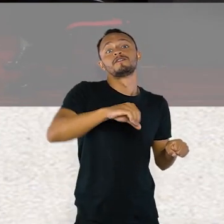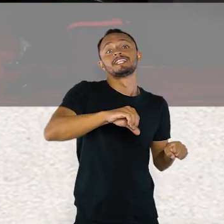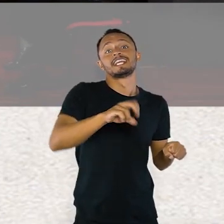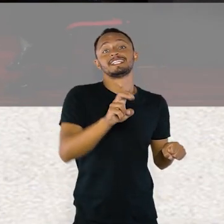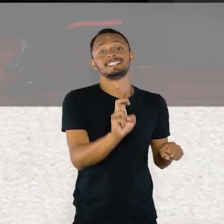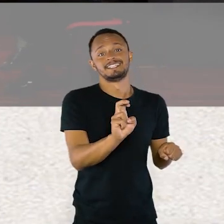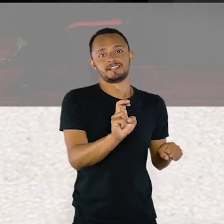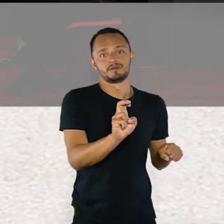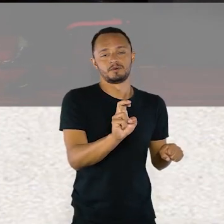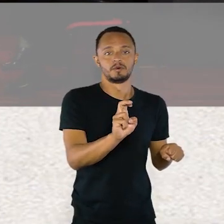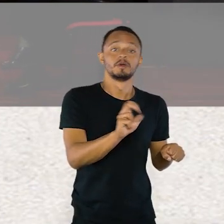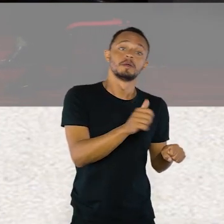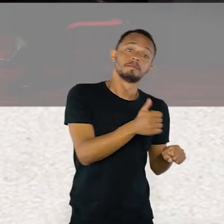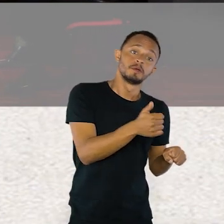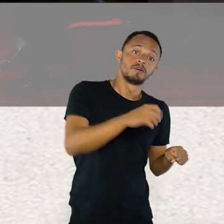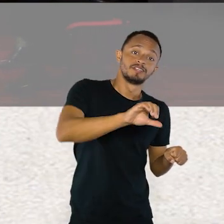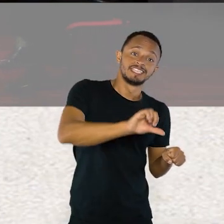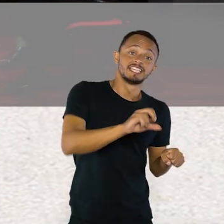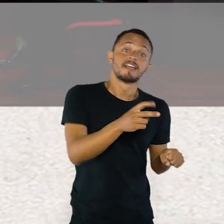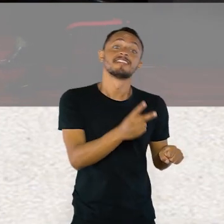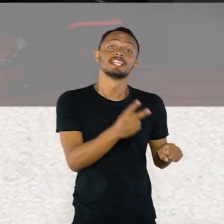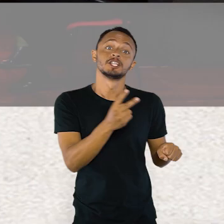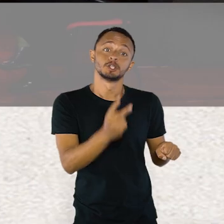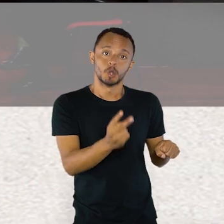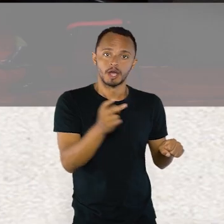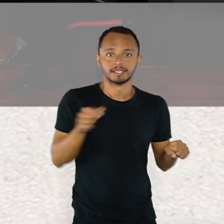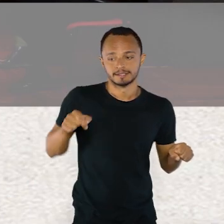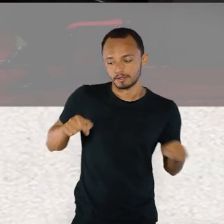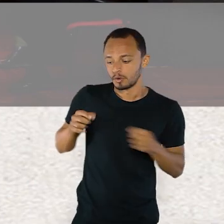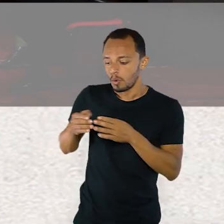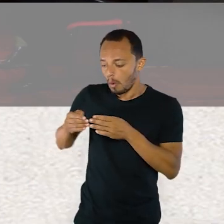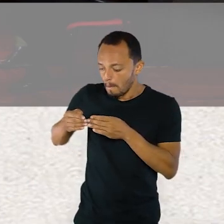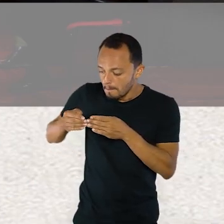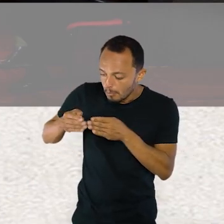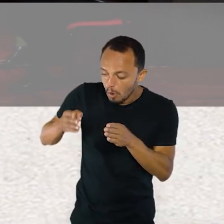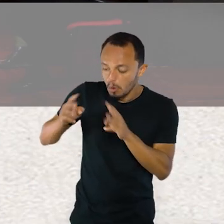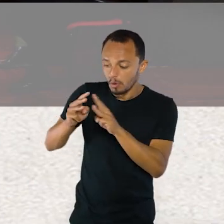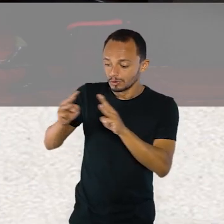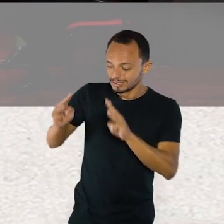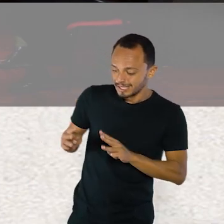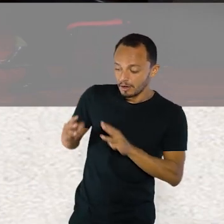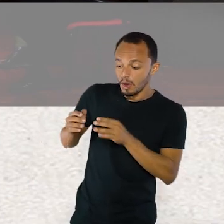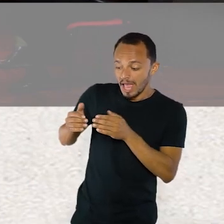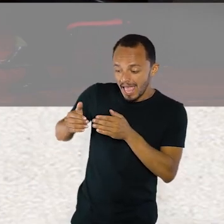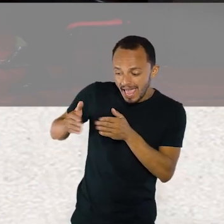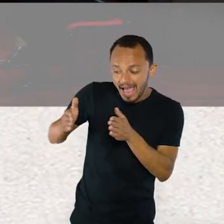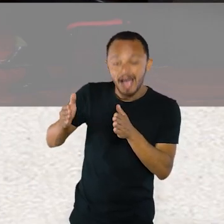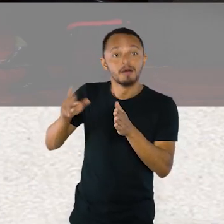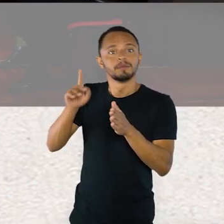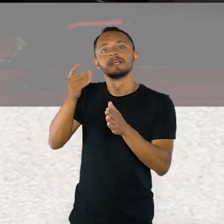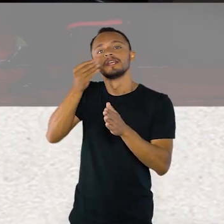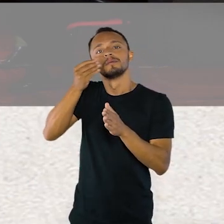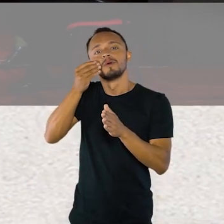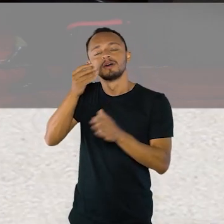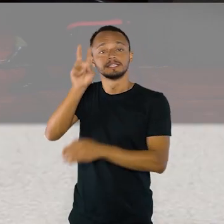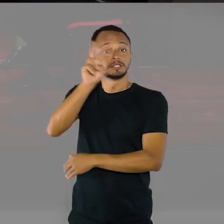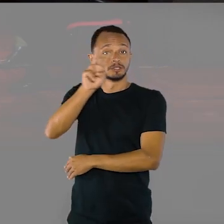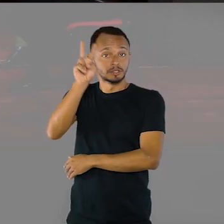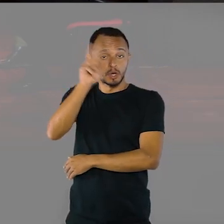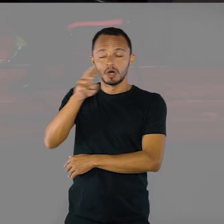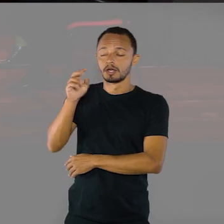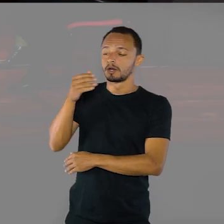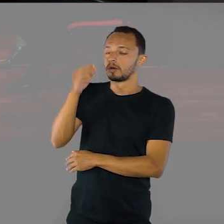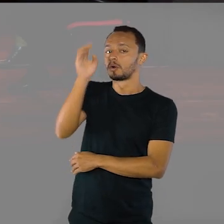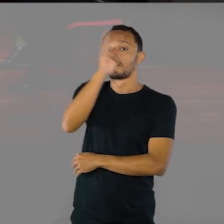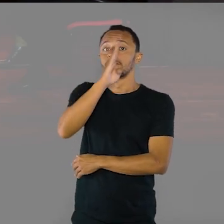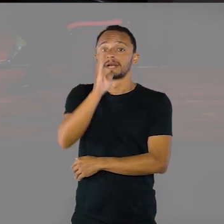Em 1922, ele reabre as suas portas com um diretor à frente, Afonso Toné, que vai contar essa história do